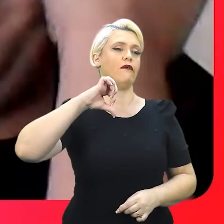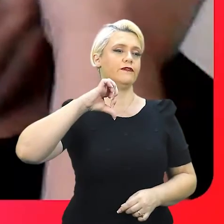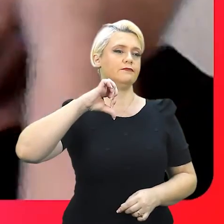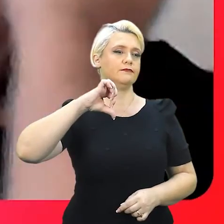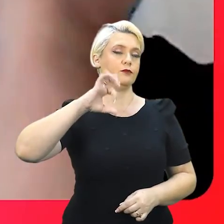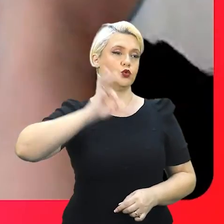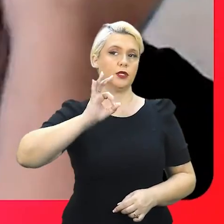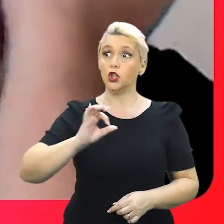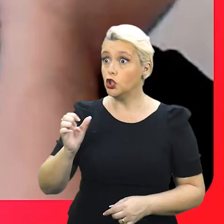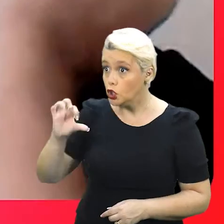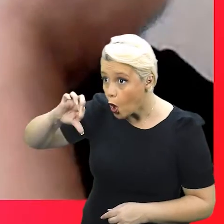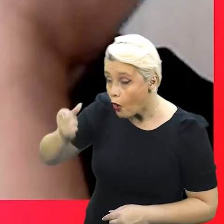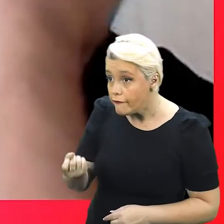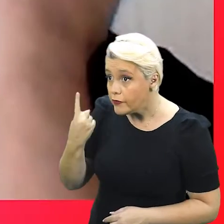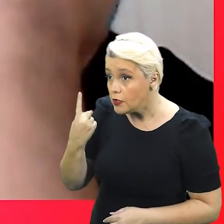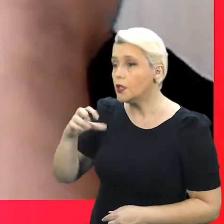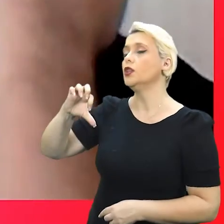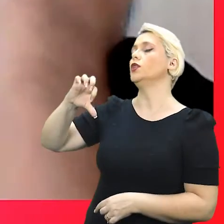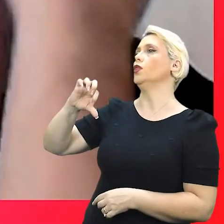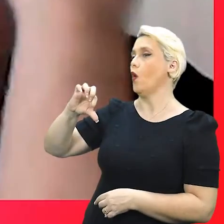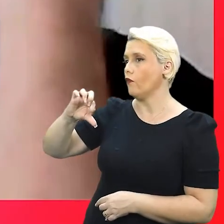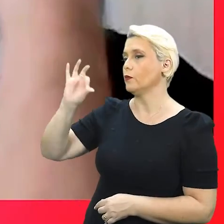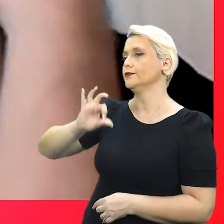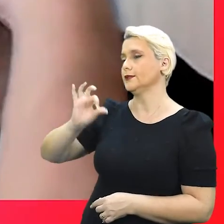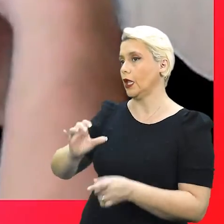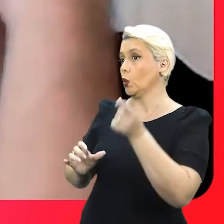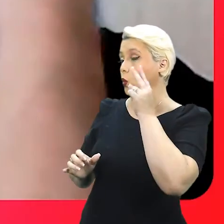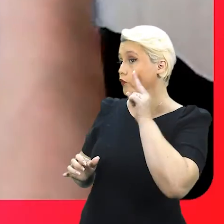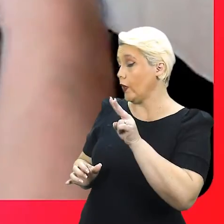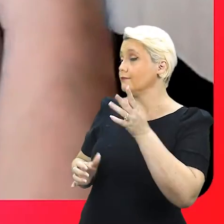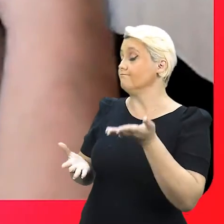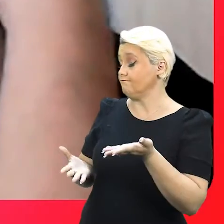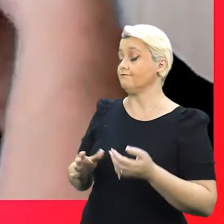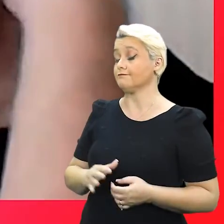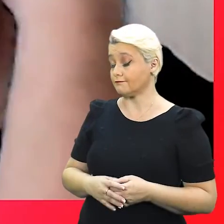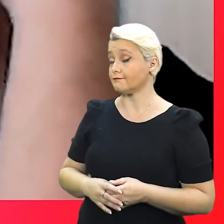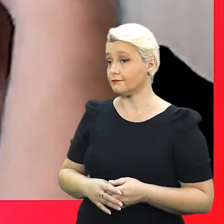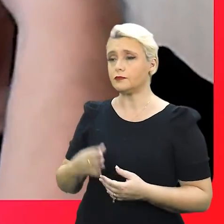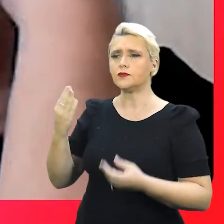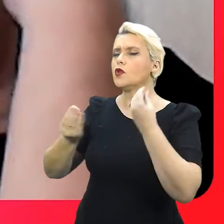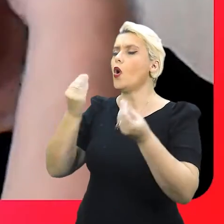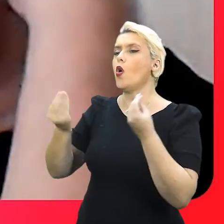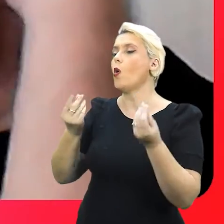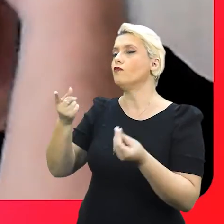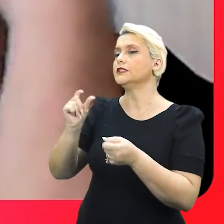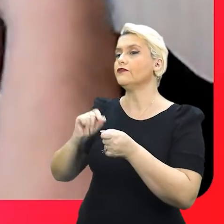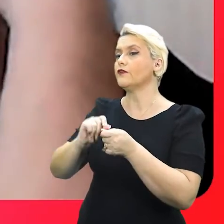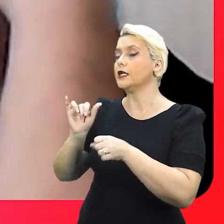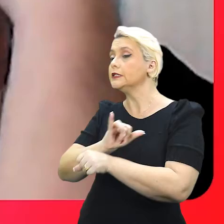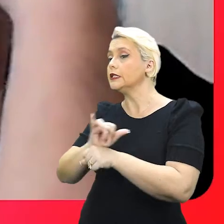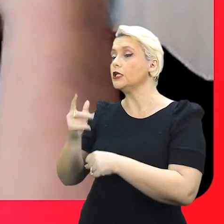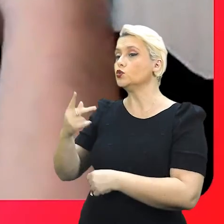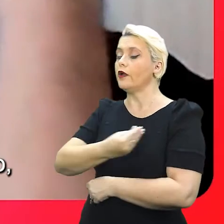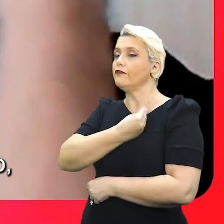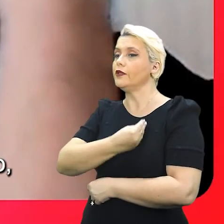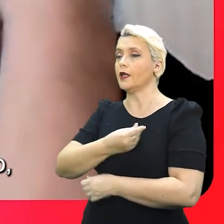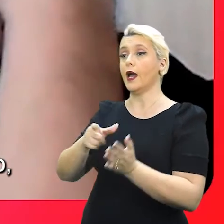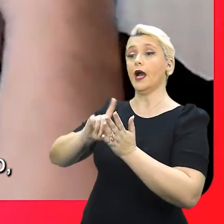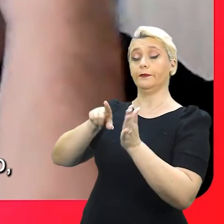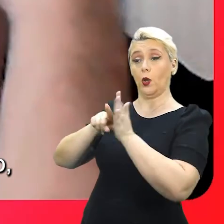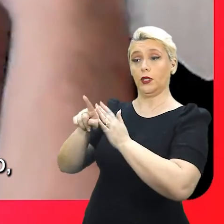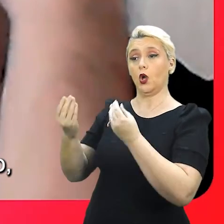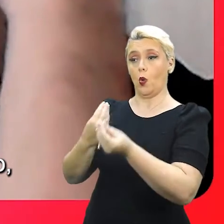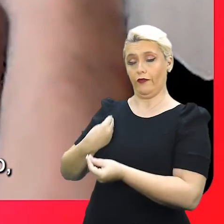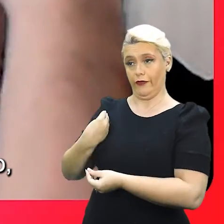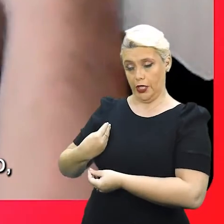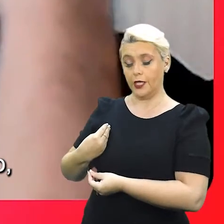Não, 9%. 9%? Ah, 9%, olha aí. Como é que o senhor tem feito, né? Não, antes de